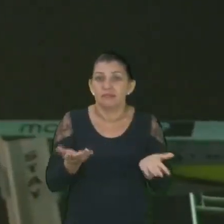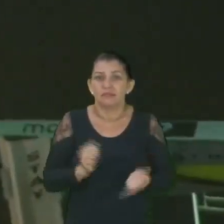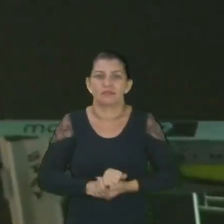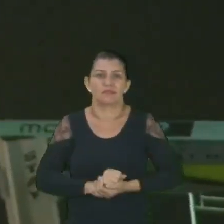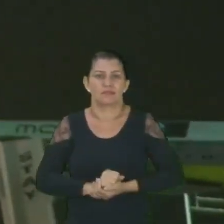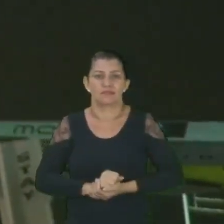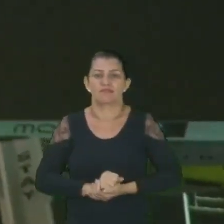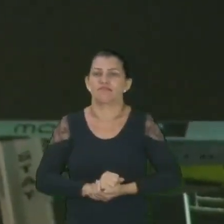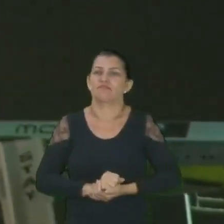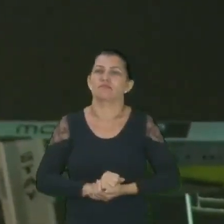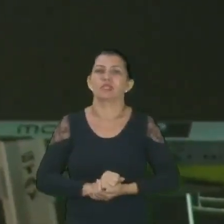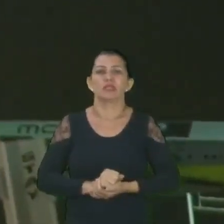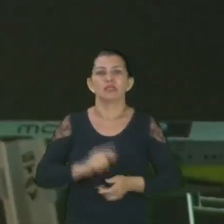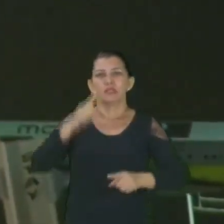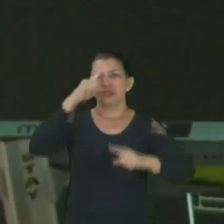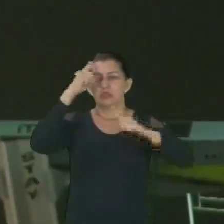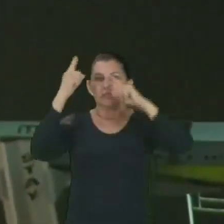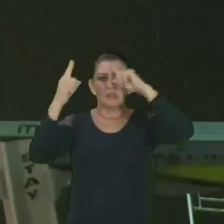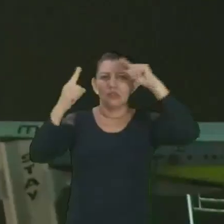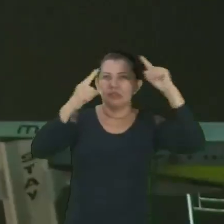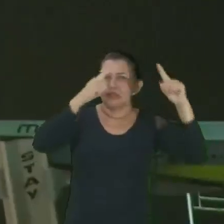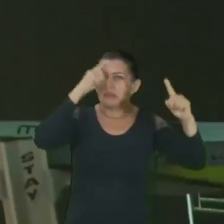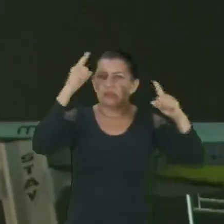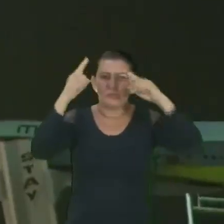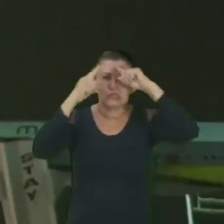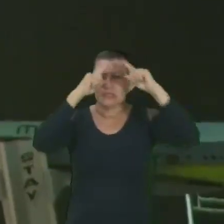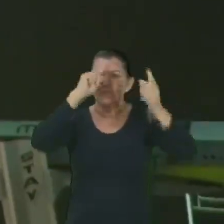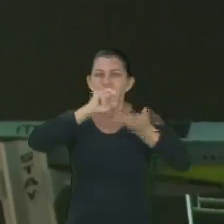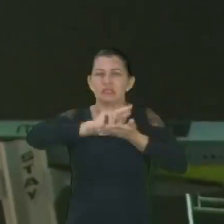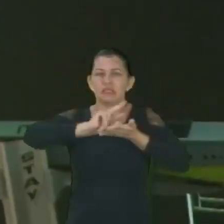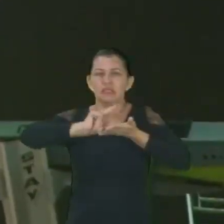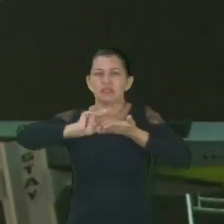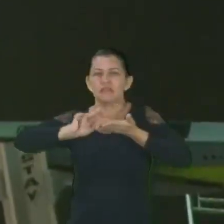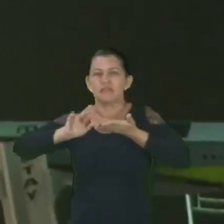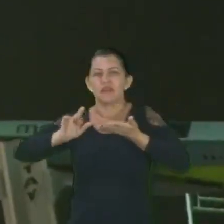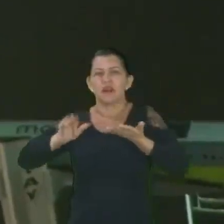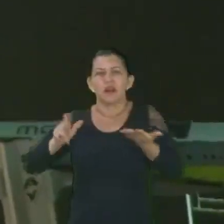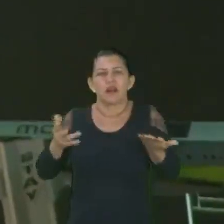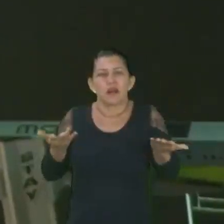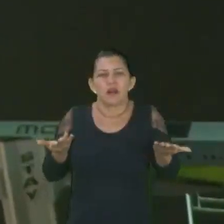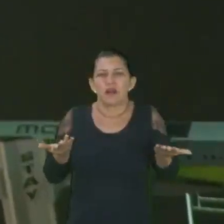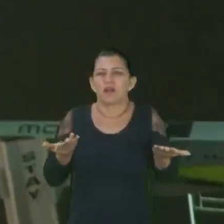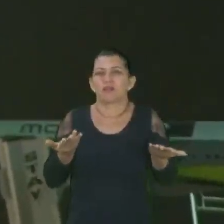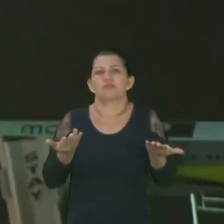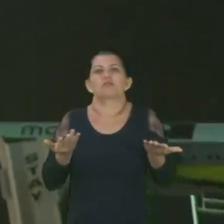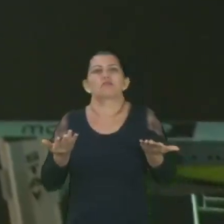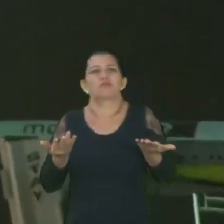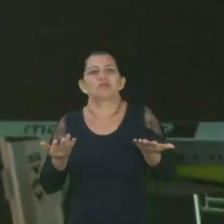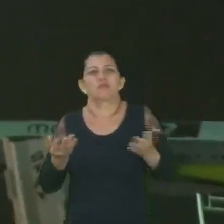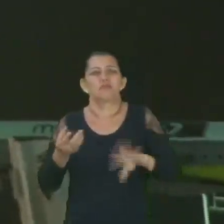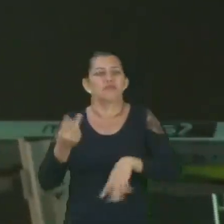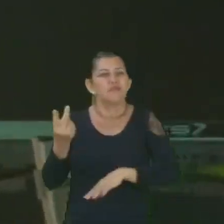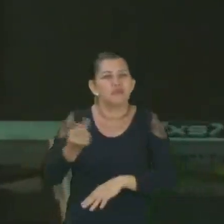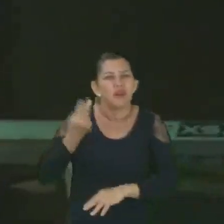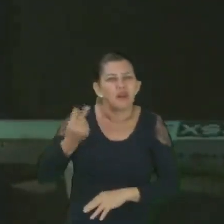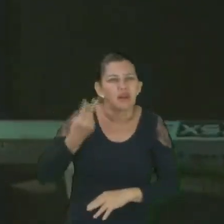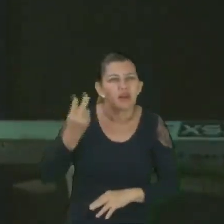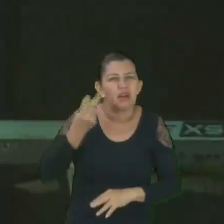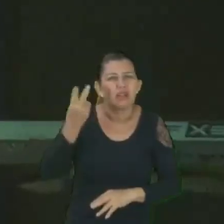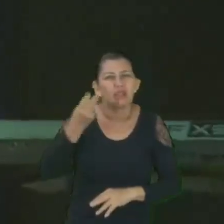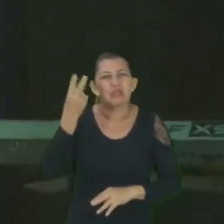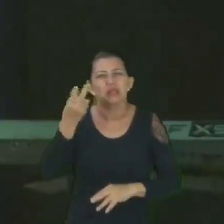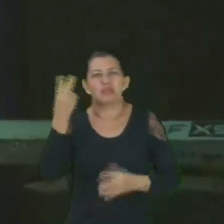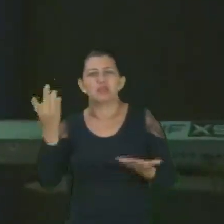vou. A gente começa a criar tantas barreiras, picuinhas, coisas pequenas. Começamos a valorizar coisas tão pequenas,